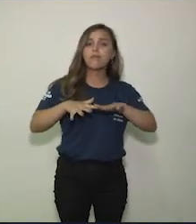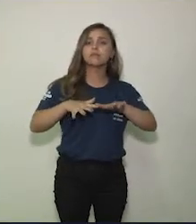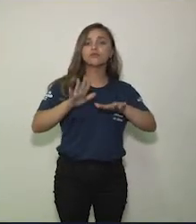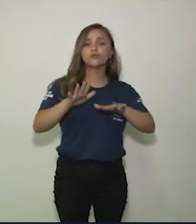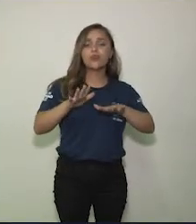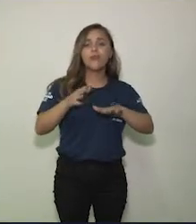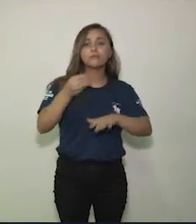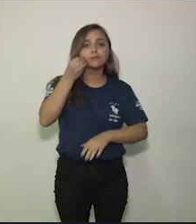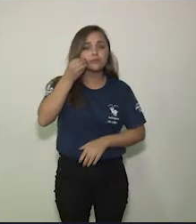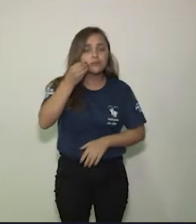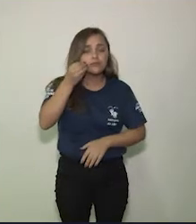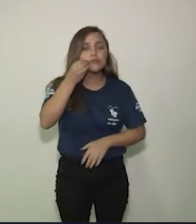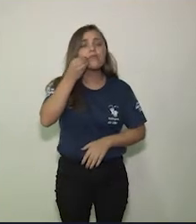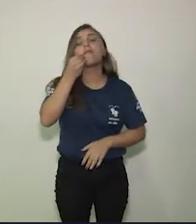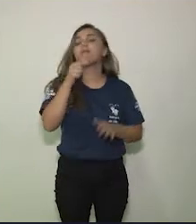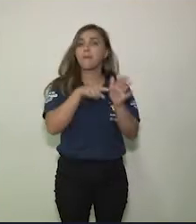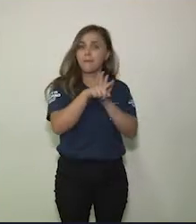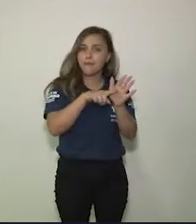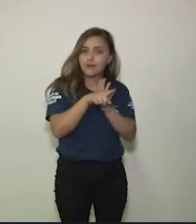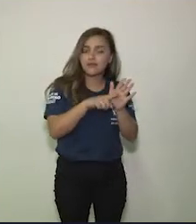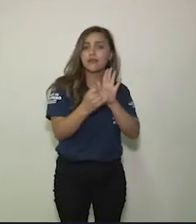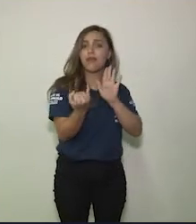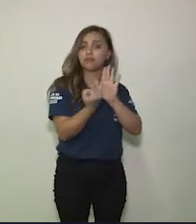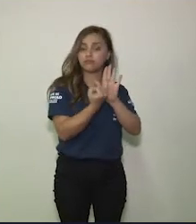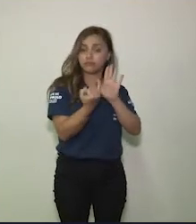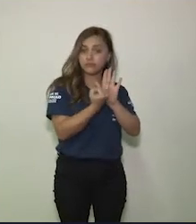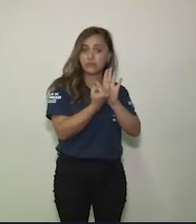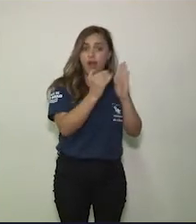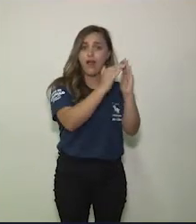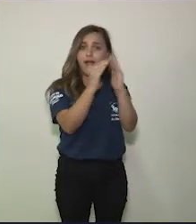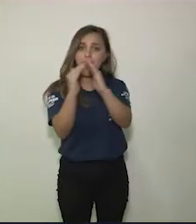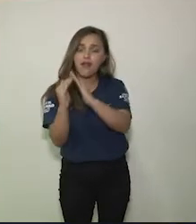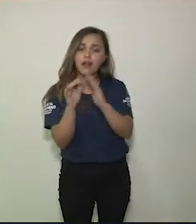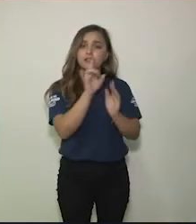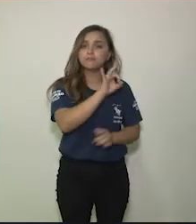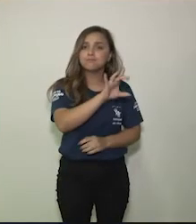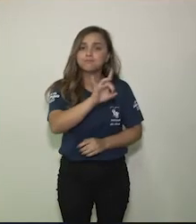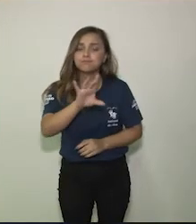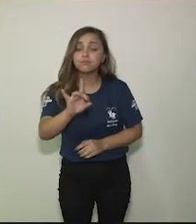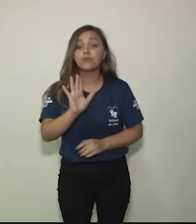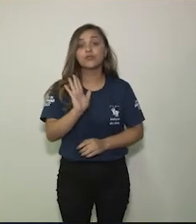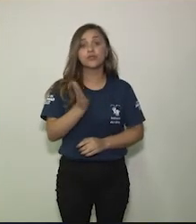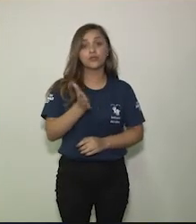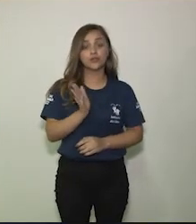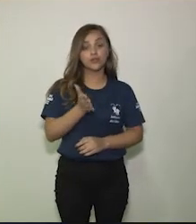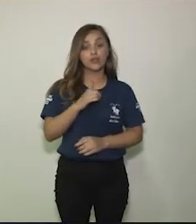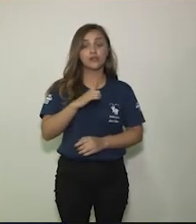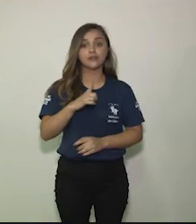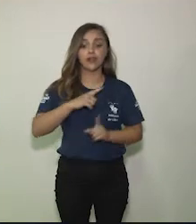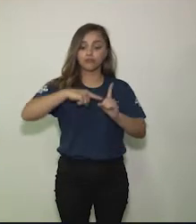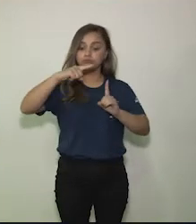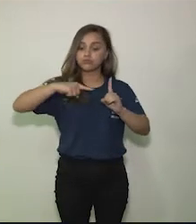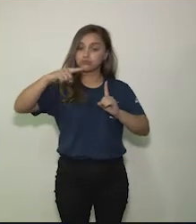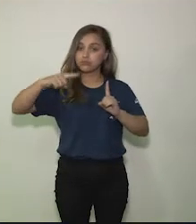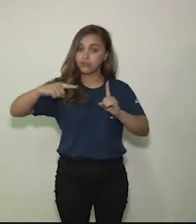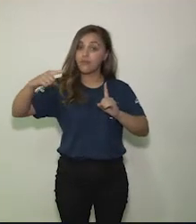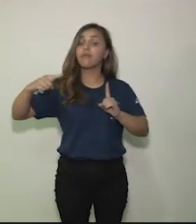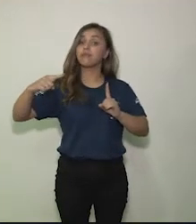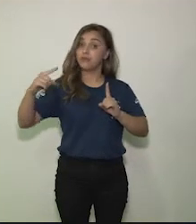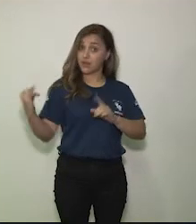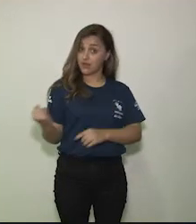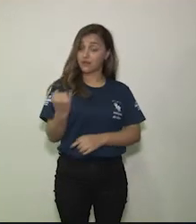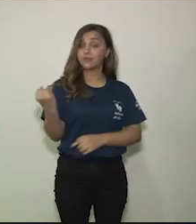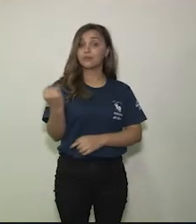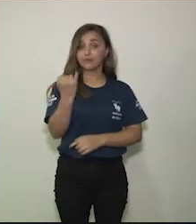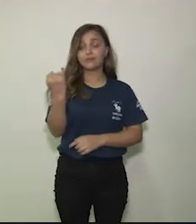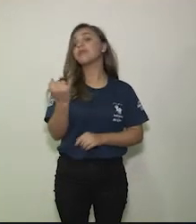coletada, de população investigada, de inquérito domiciliar realizado, ela é estatisticamente significante.